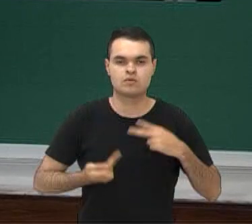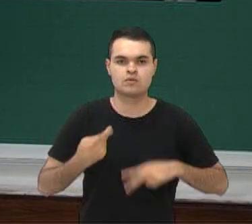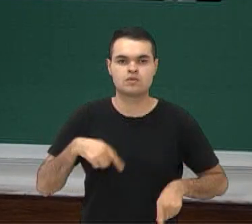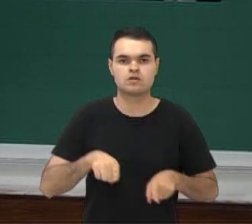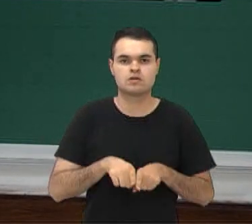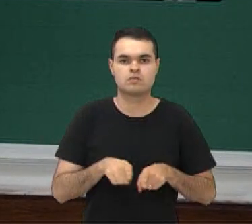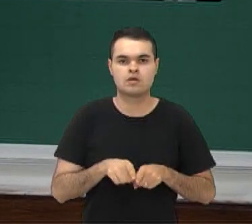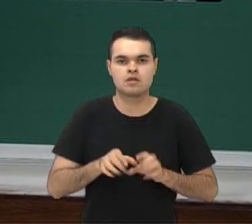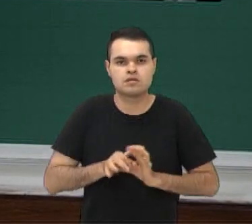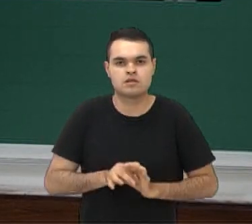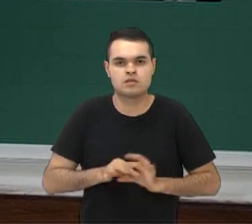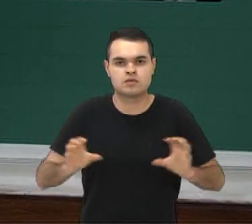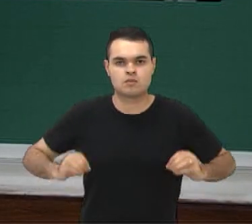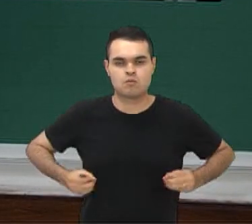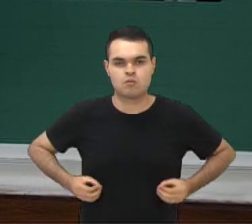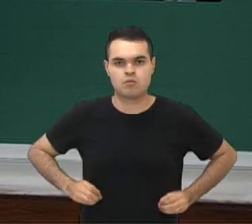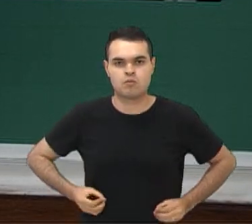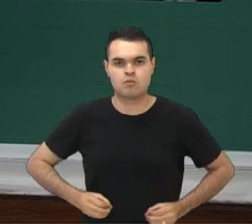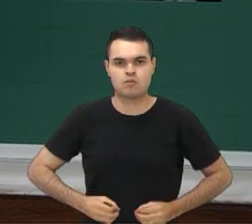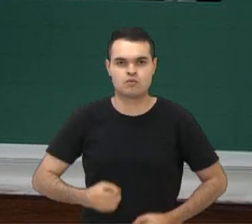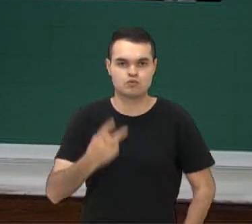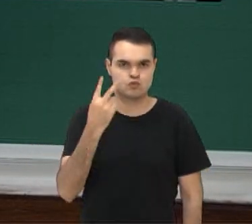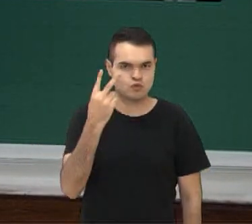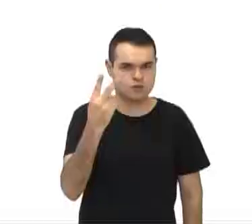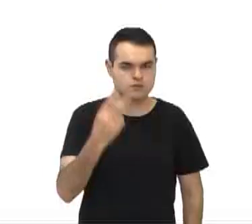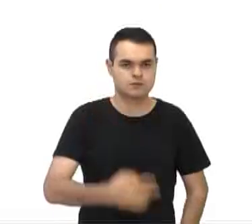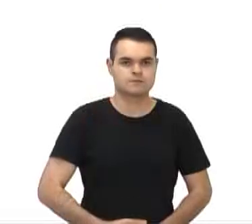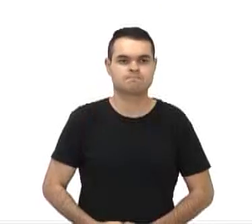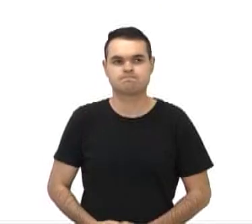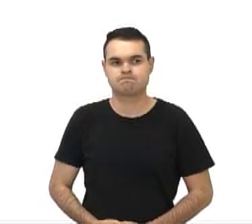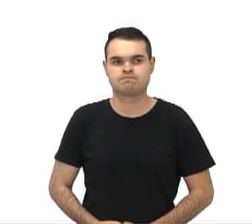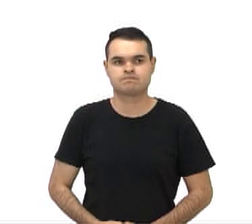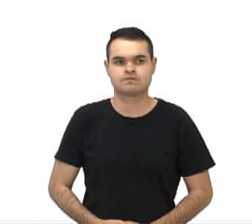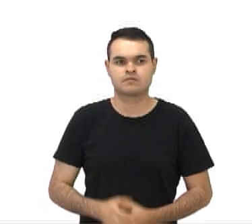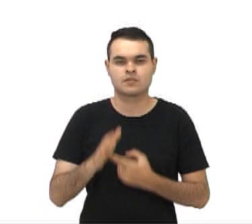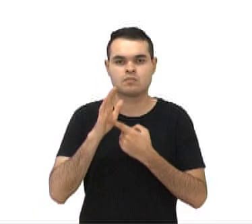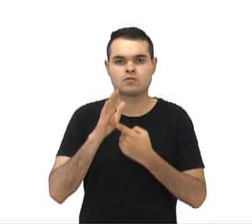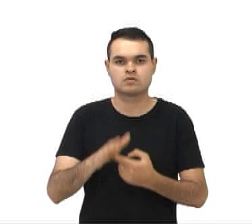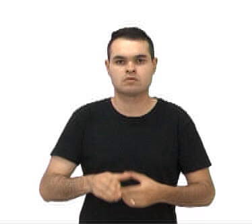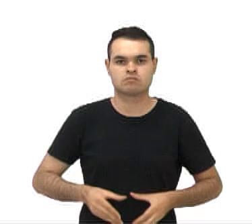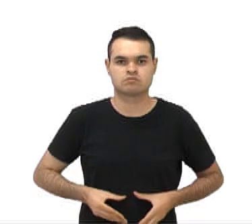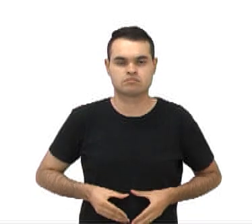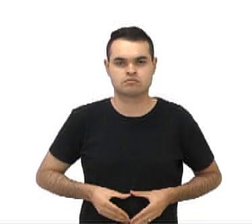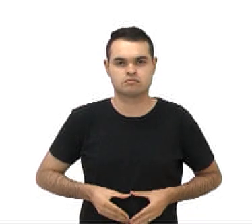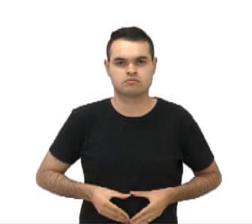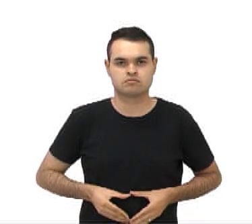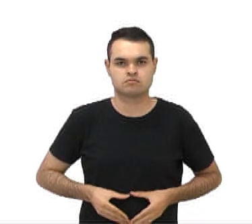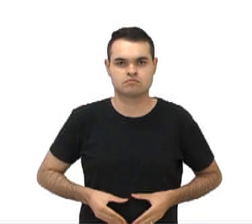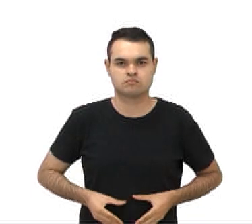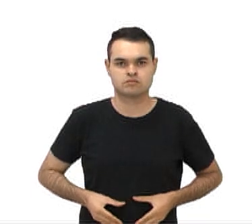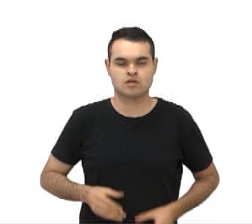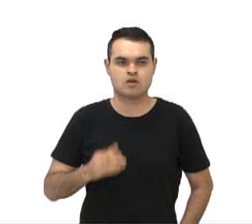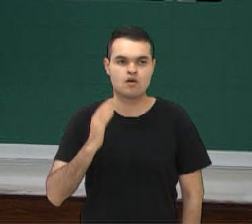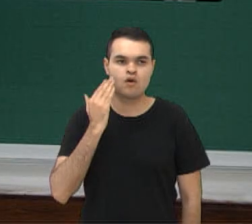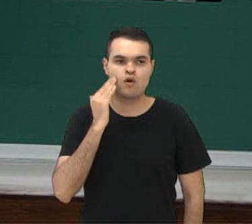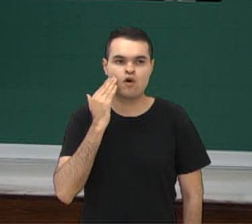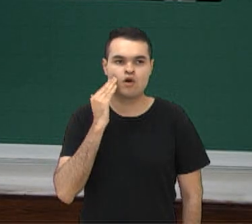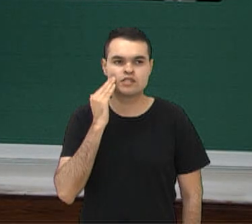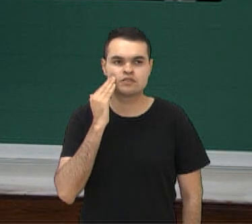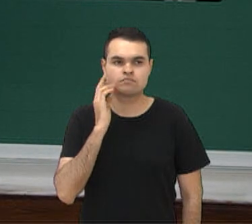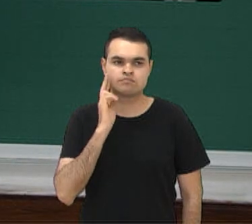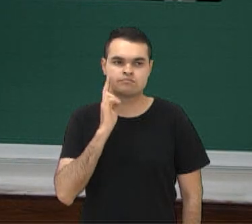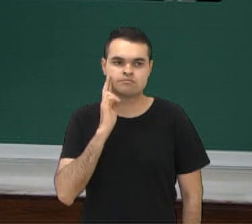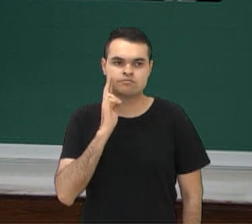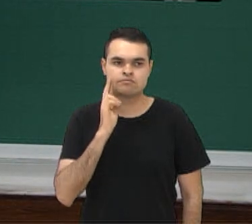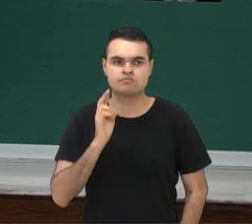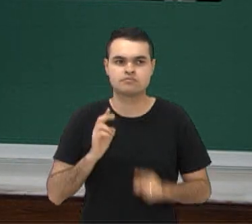do ovócito 2. Tá? Então, aqui eu estou mostrando o útero. Essa partezinha rosa aqui, eu vou